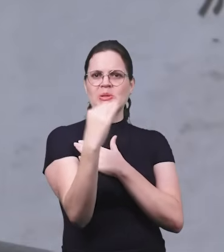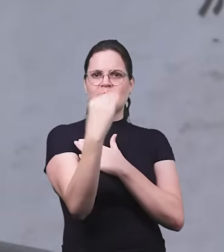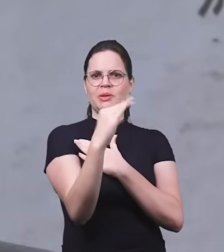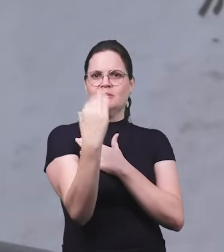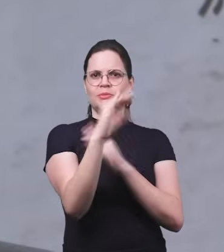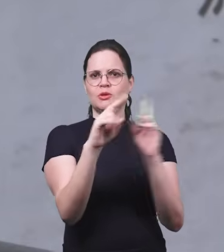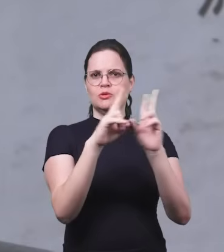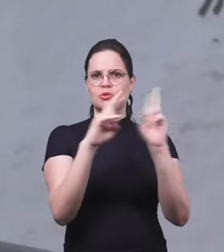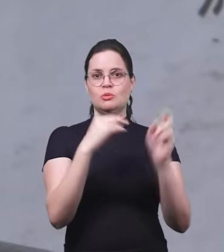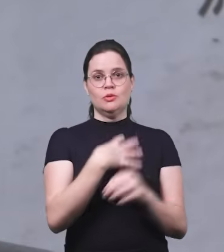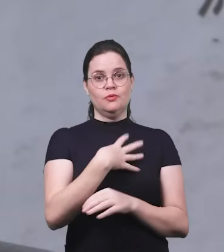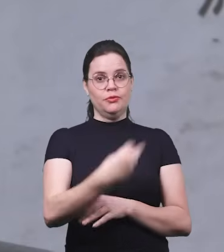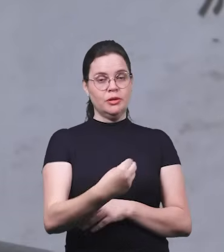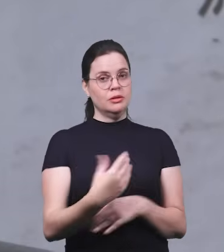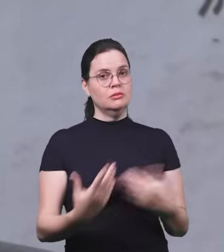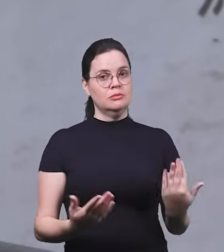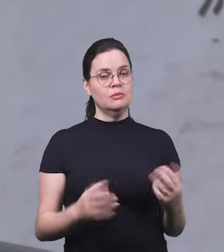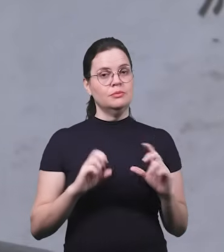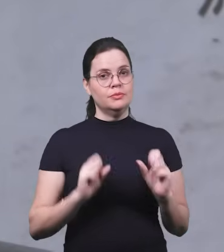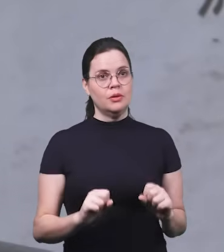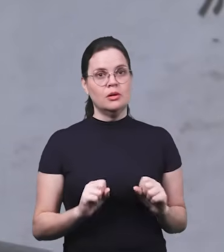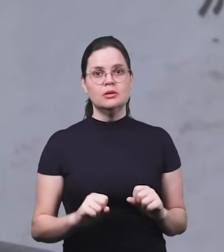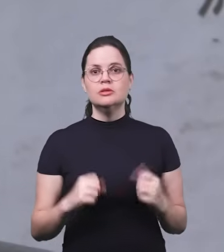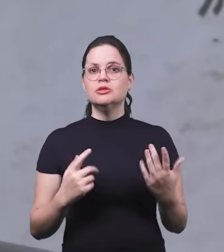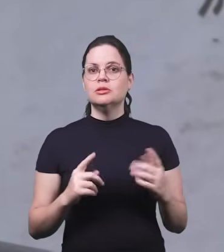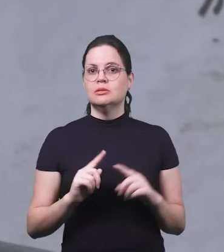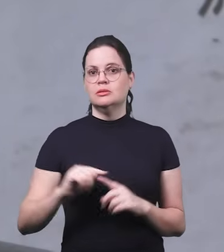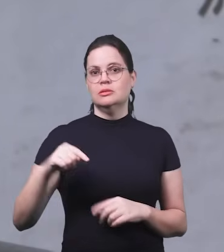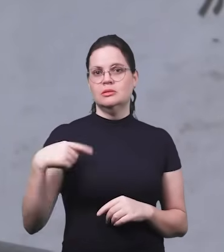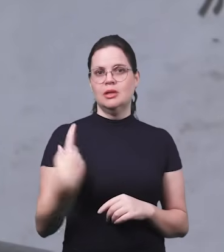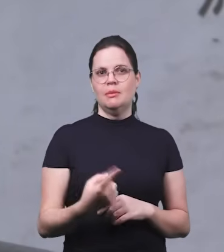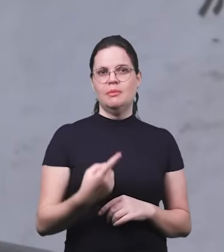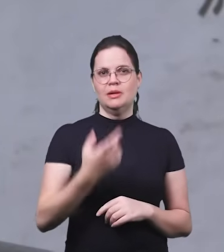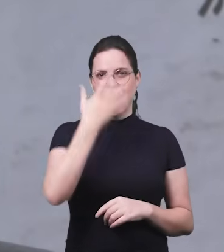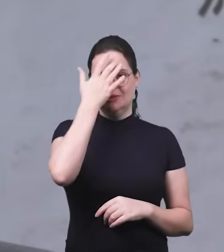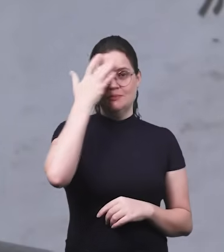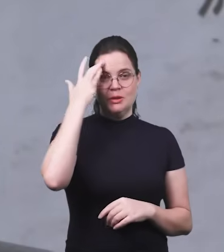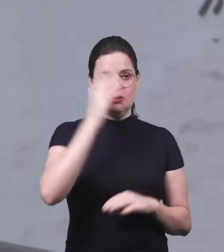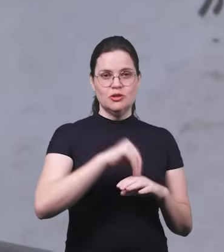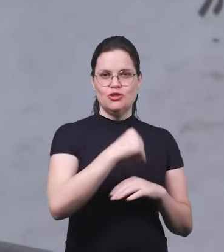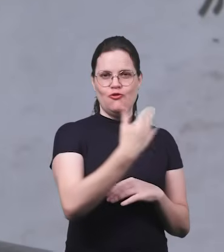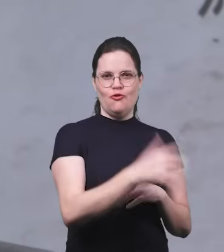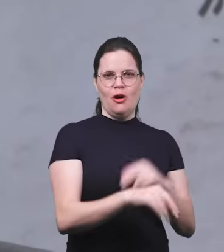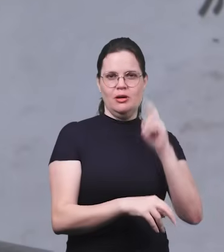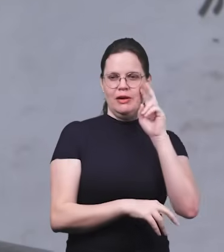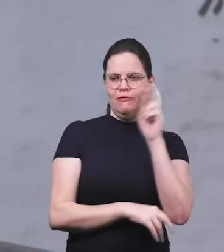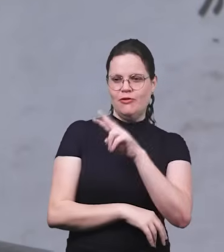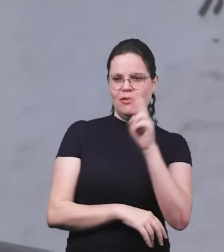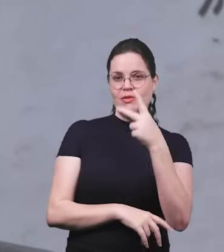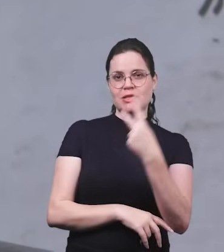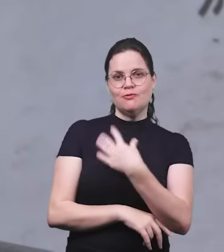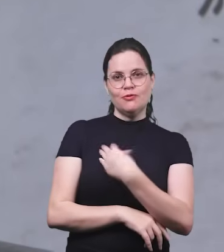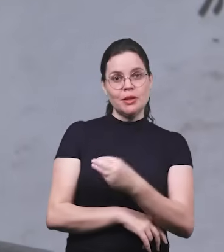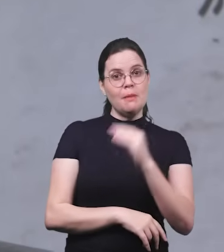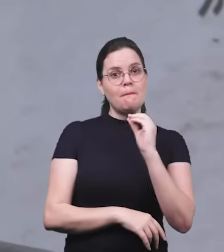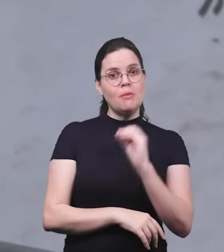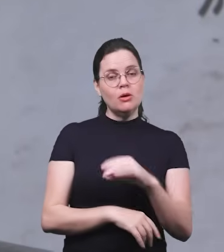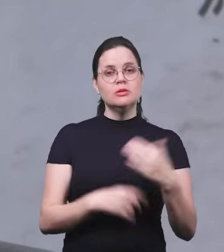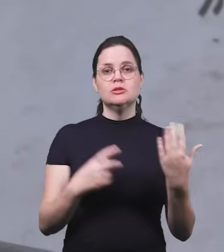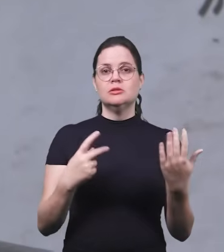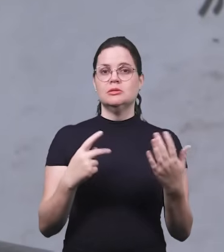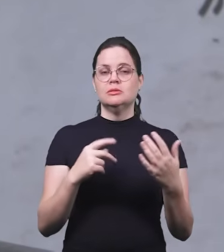vezes em certas situações, e só vai trazer o quê? O olhar de quem? Dos predadores. Então, em vez disso,